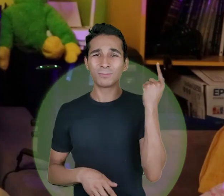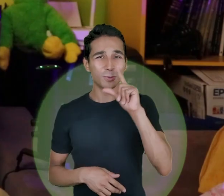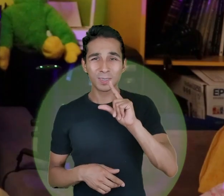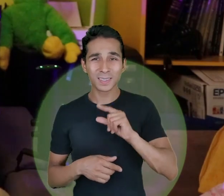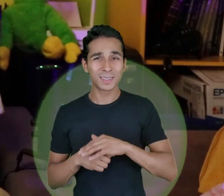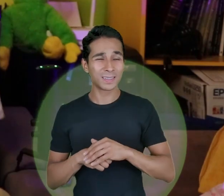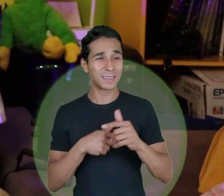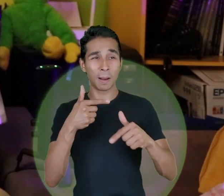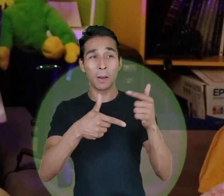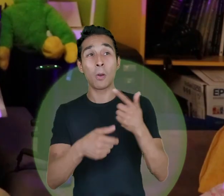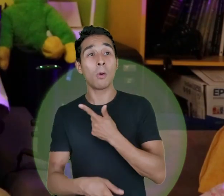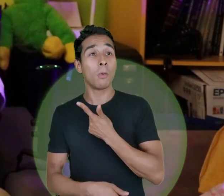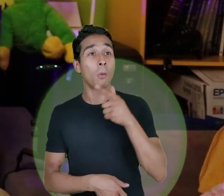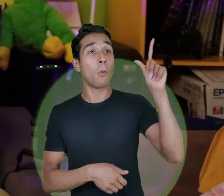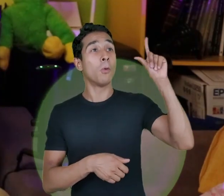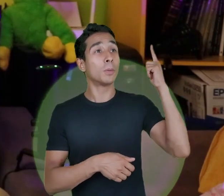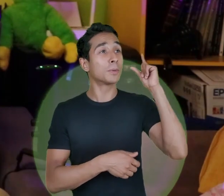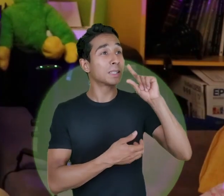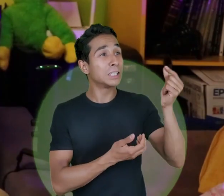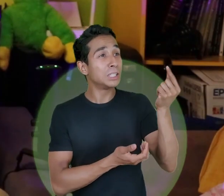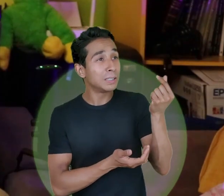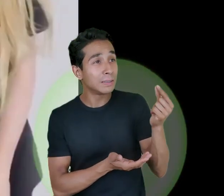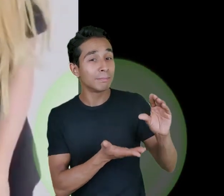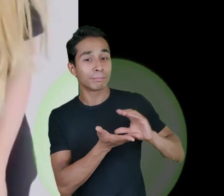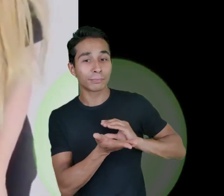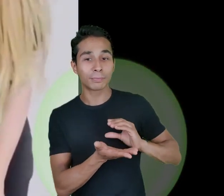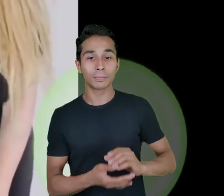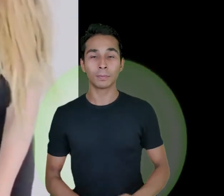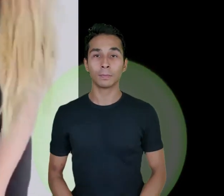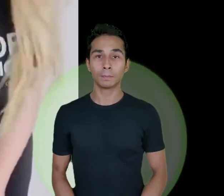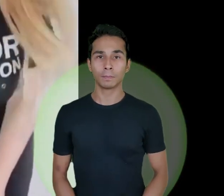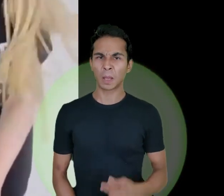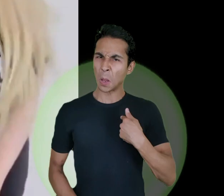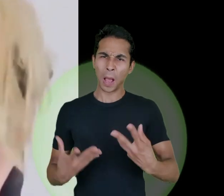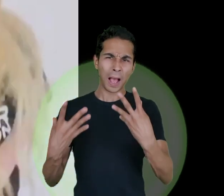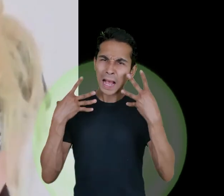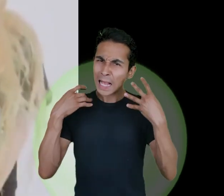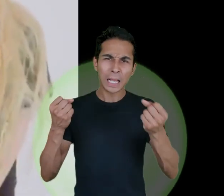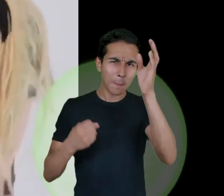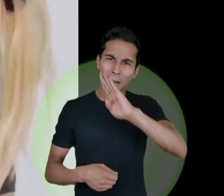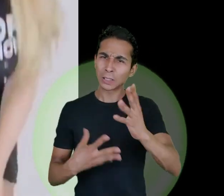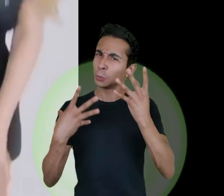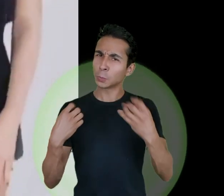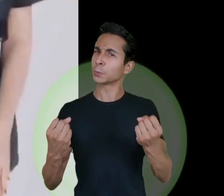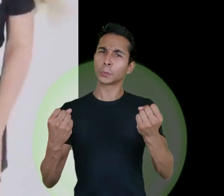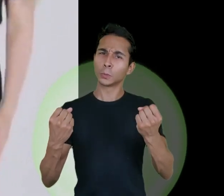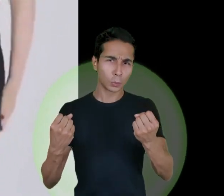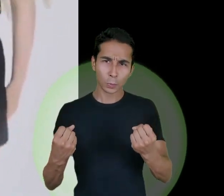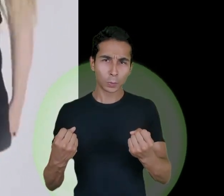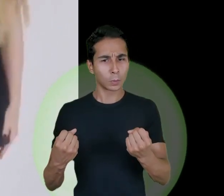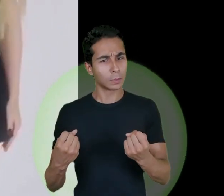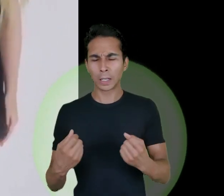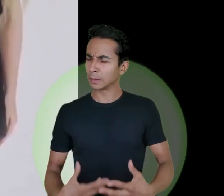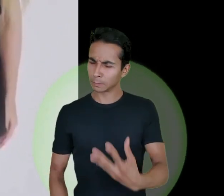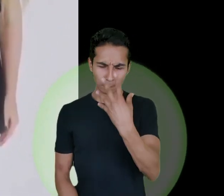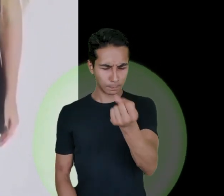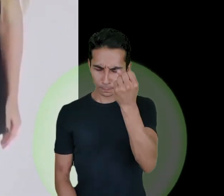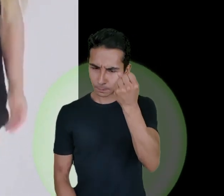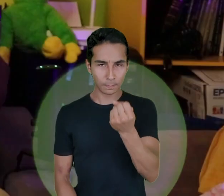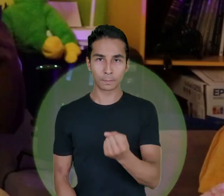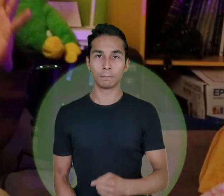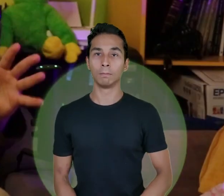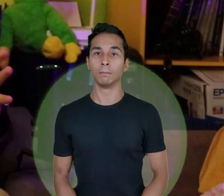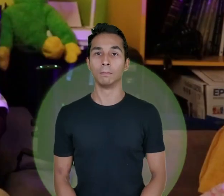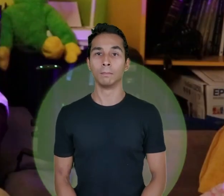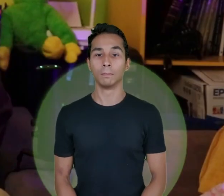isso, tenho que trabalhar com outra coisa, mas gostaria de estar trabalhando. Eu tô indignada com o Brasil! Eu tô muito